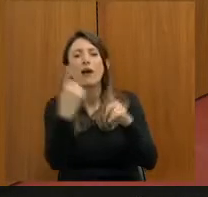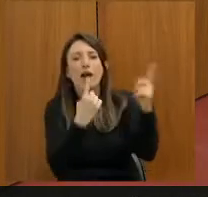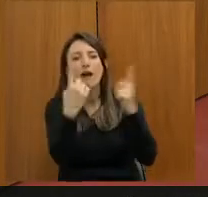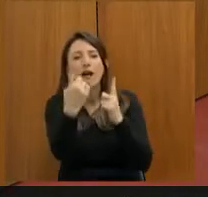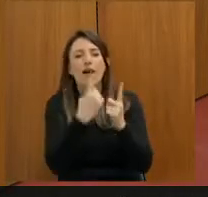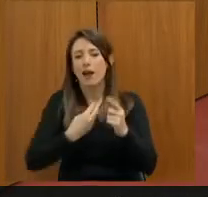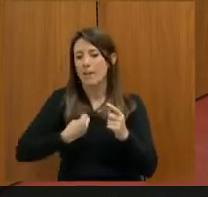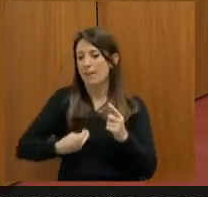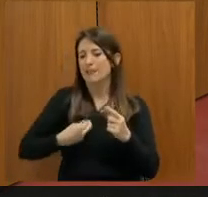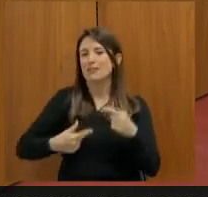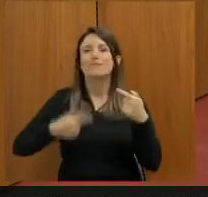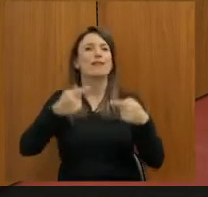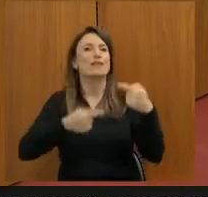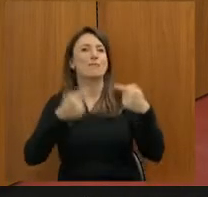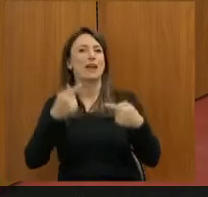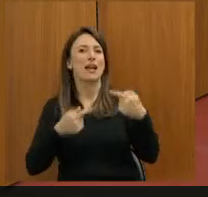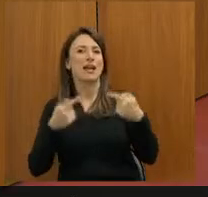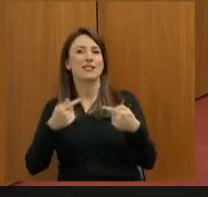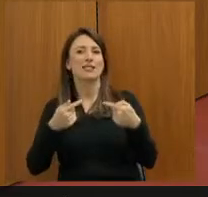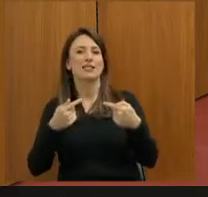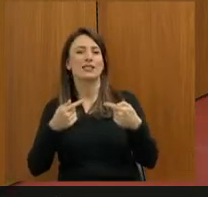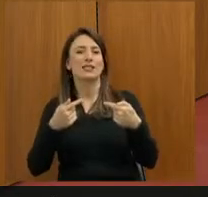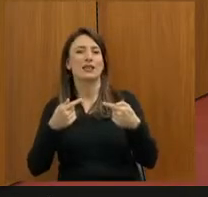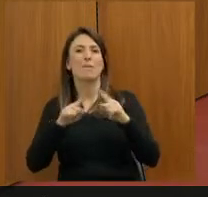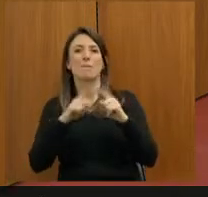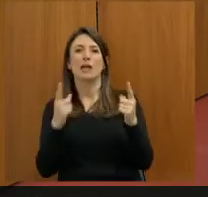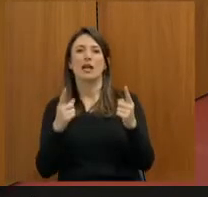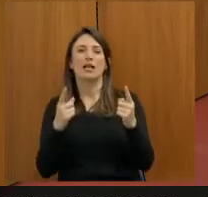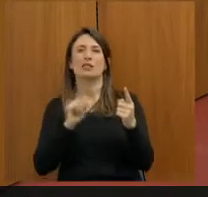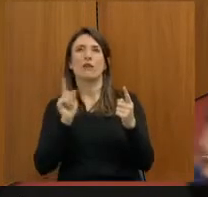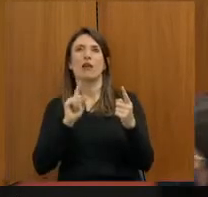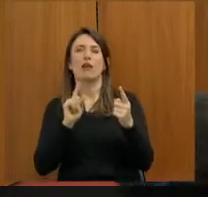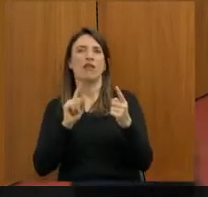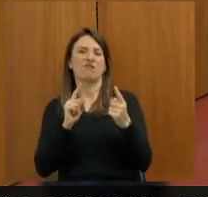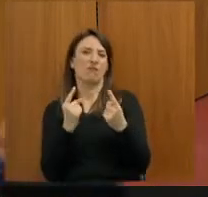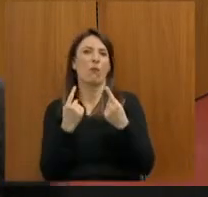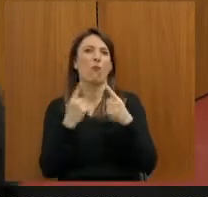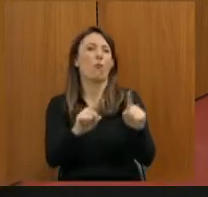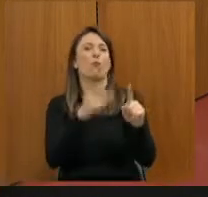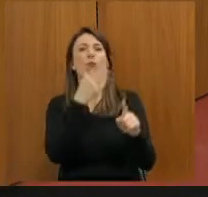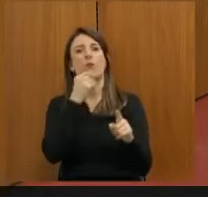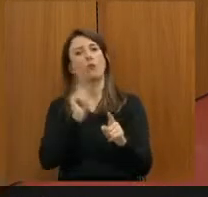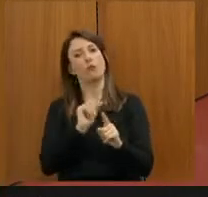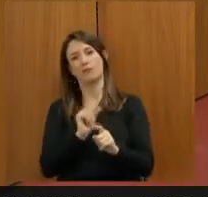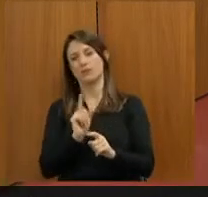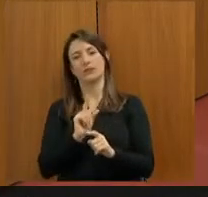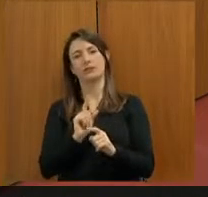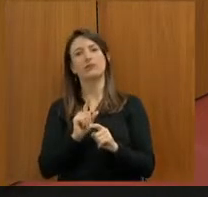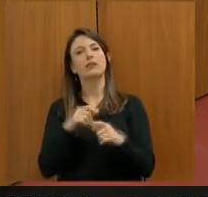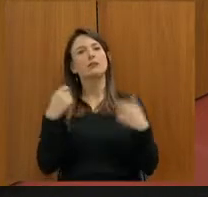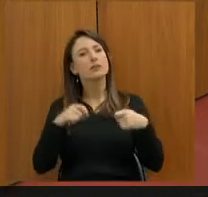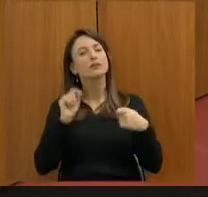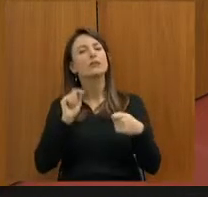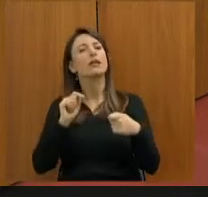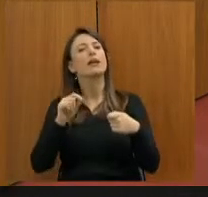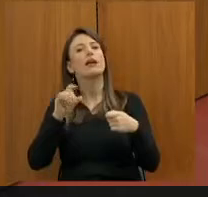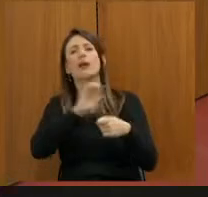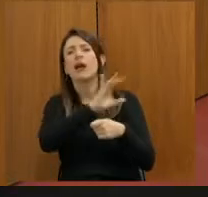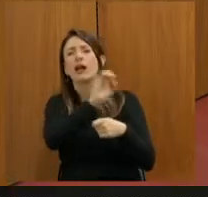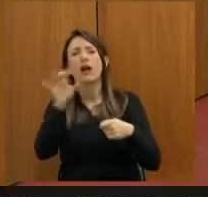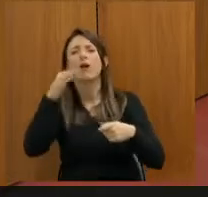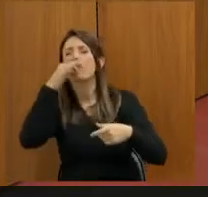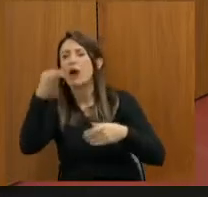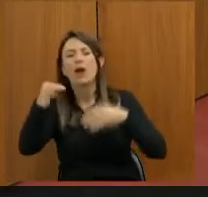seja uma uma fala divisória que seja uma fala que Contemple todos